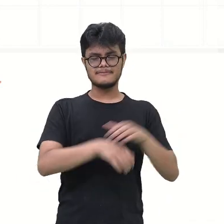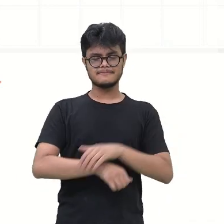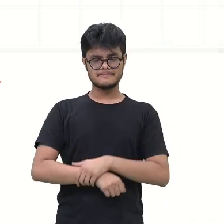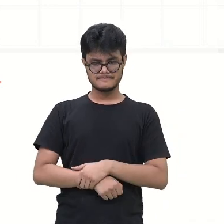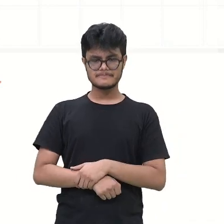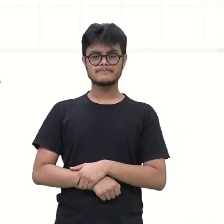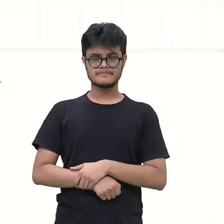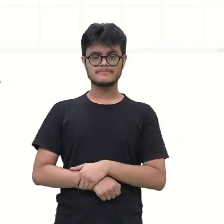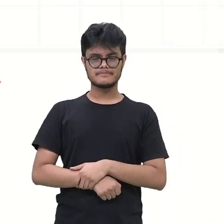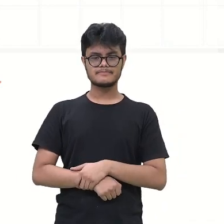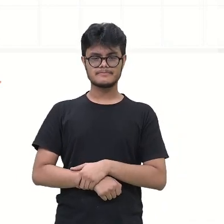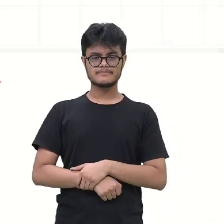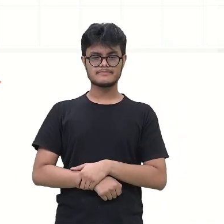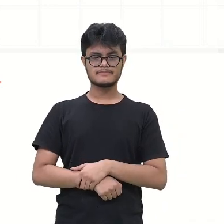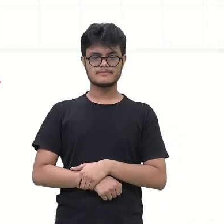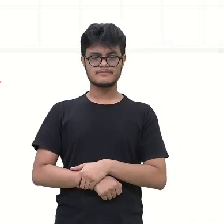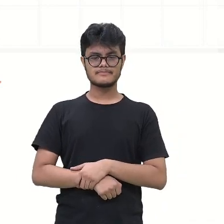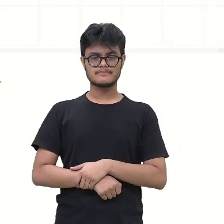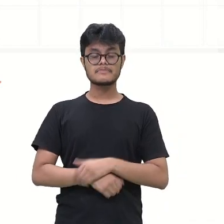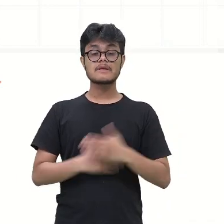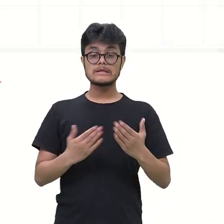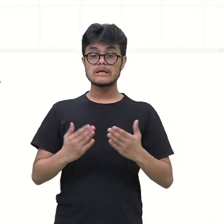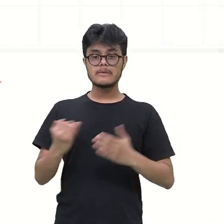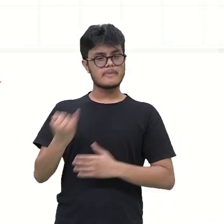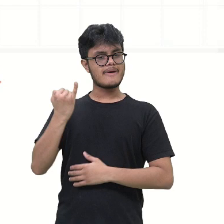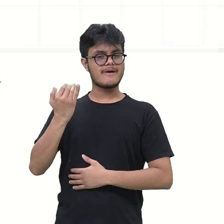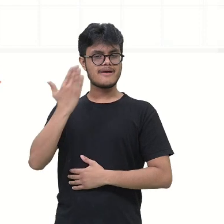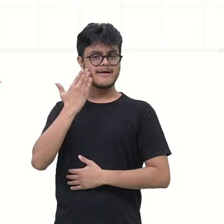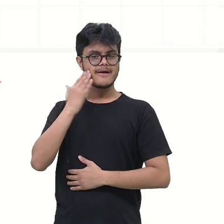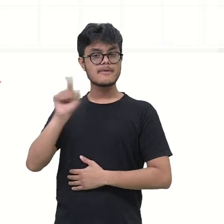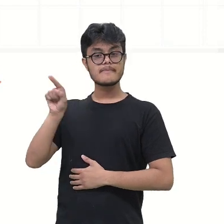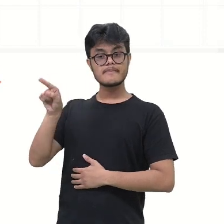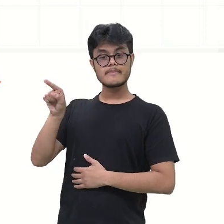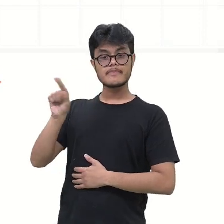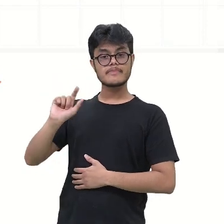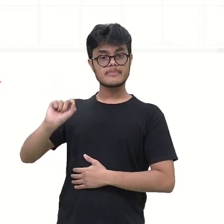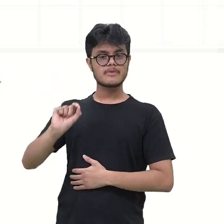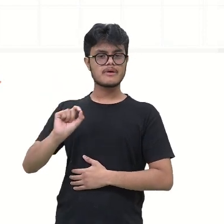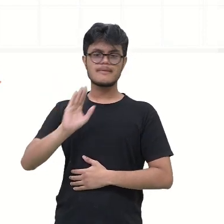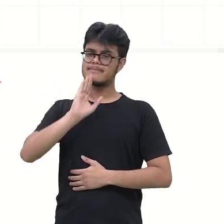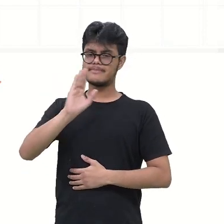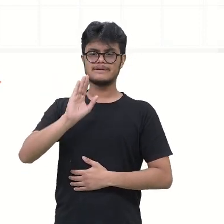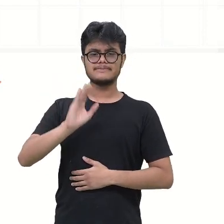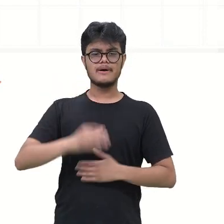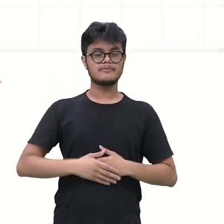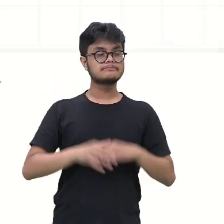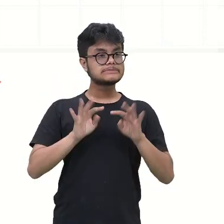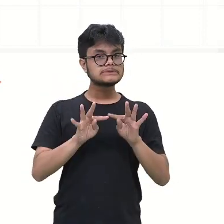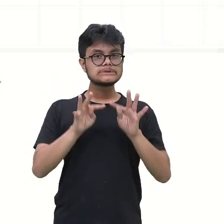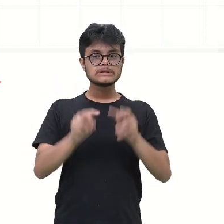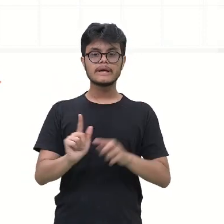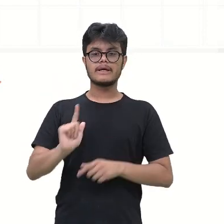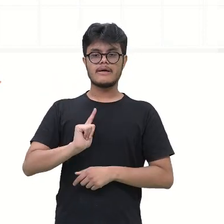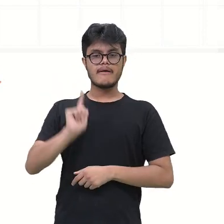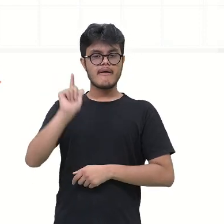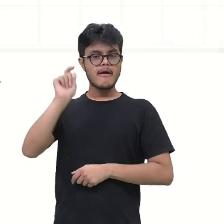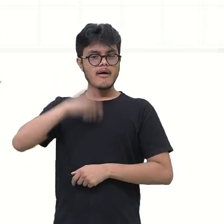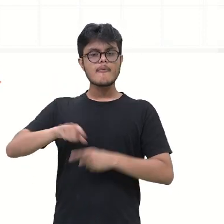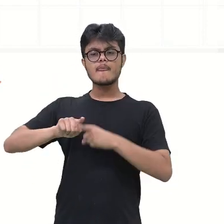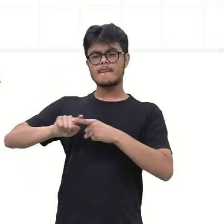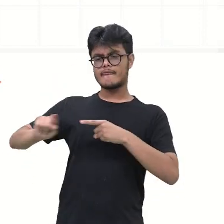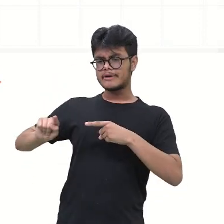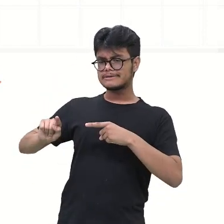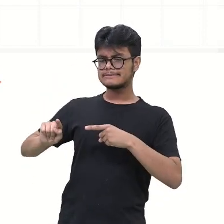eu posso escrever como fração. Então, é importante a gente frisar essa ideia. Toda vez que eu consigo escrever um número